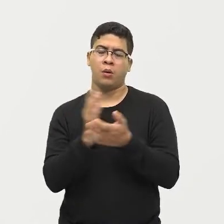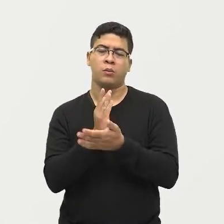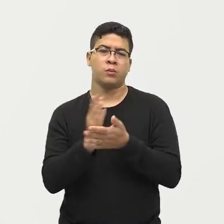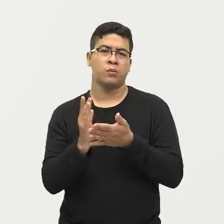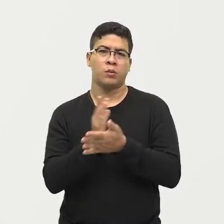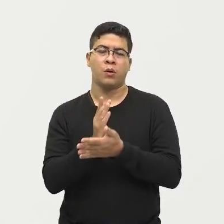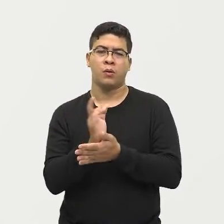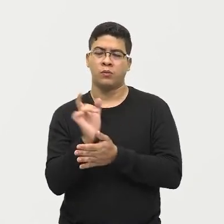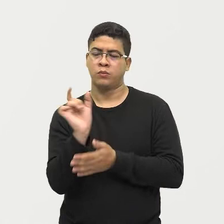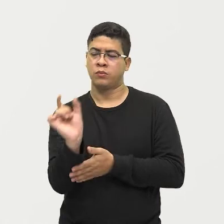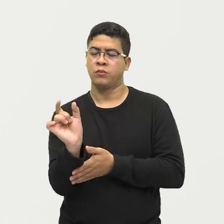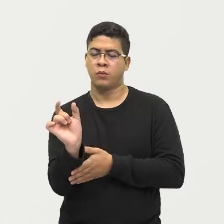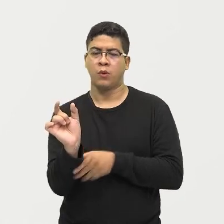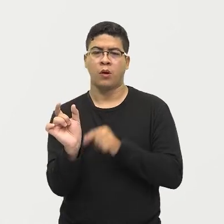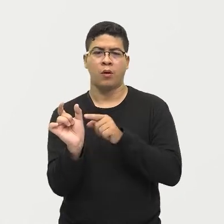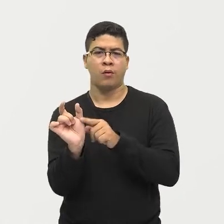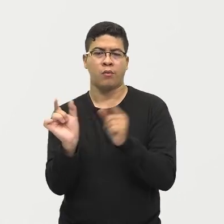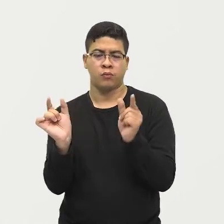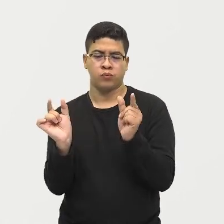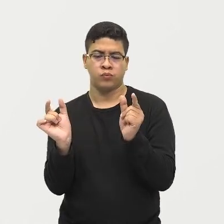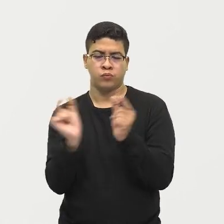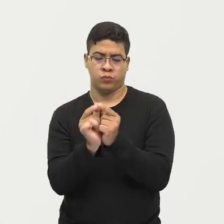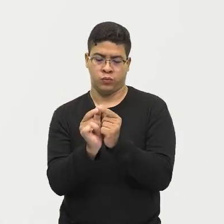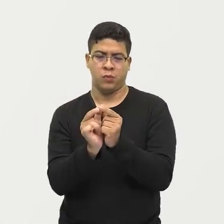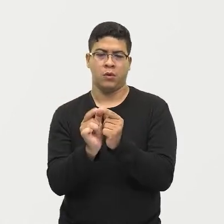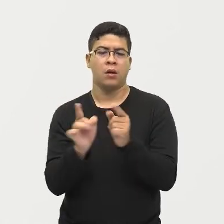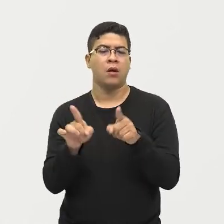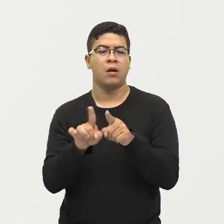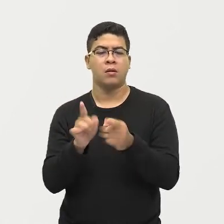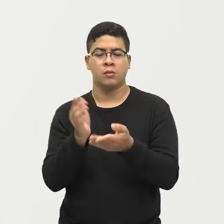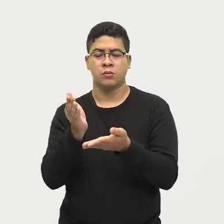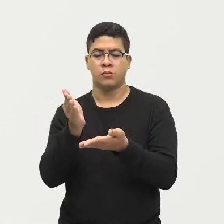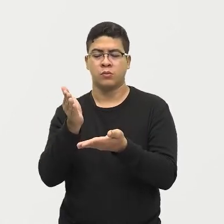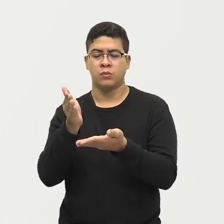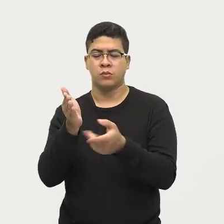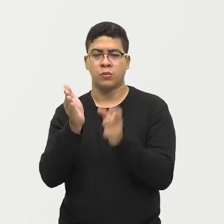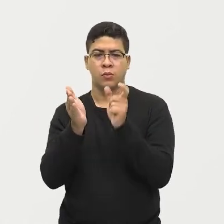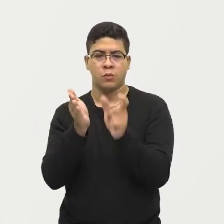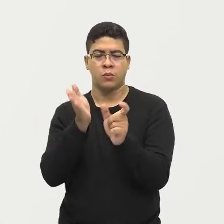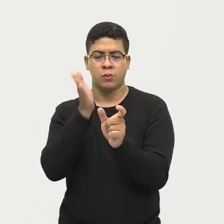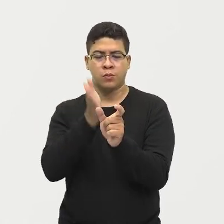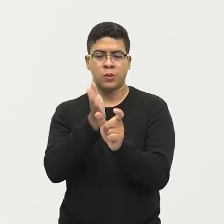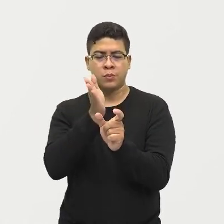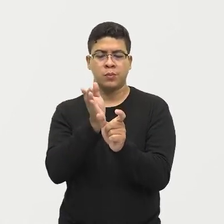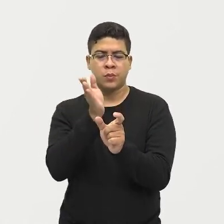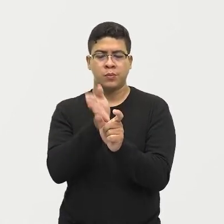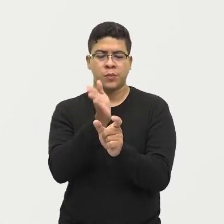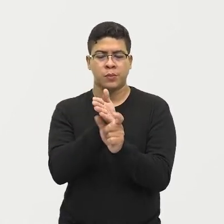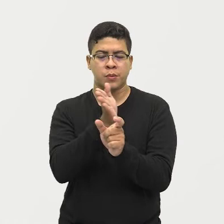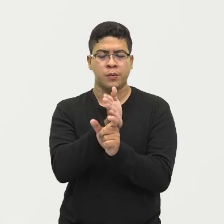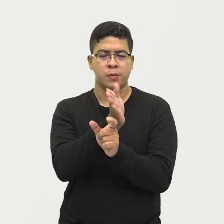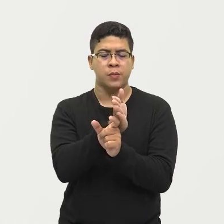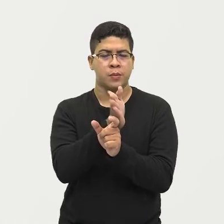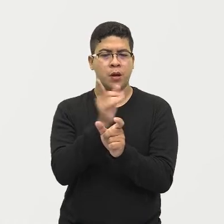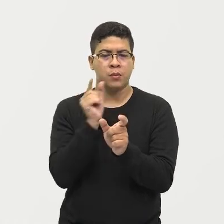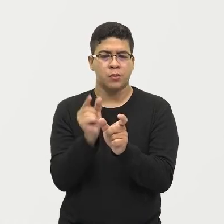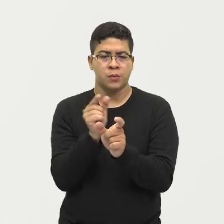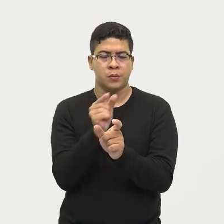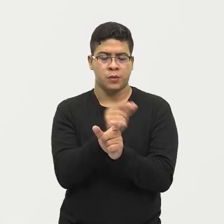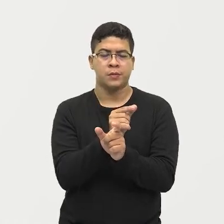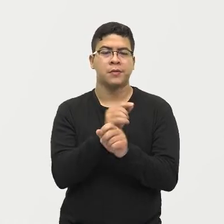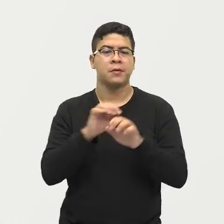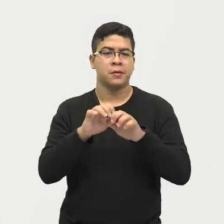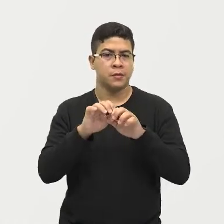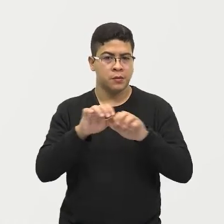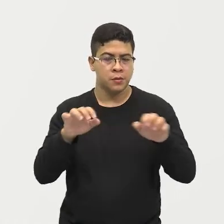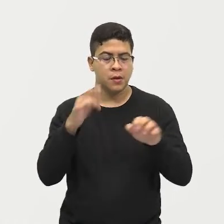alguns fonemas, né, das palavras, e na fragmentação das palavras também. Então, Notem aí que todas